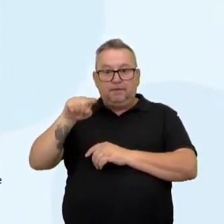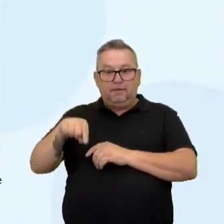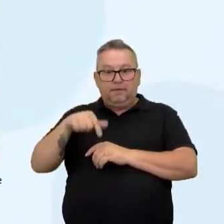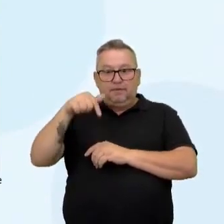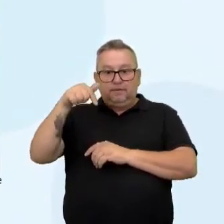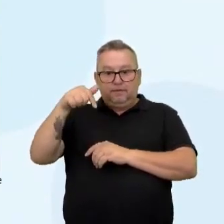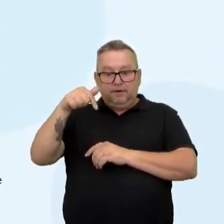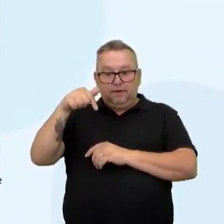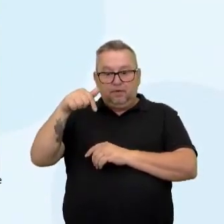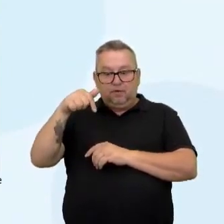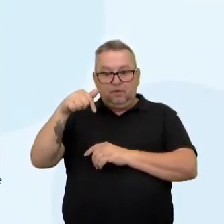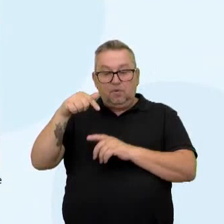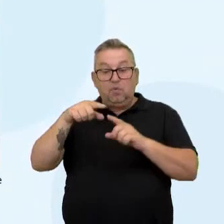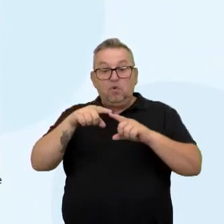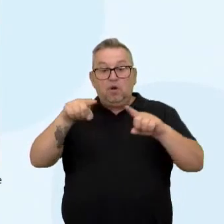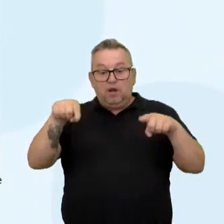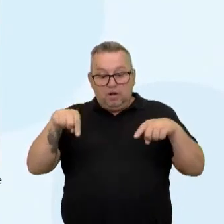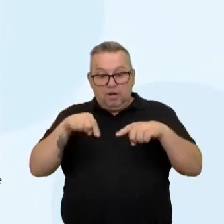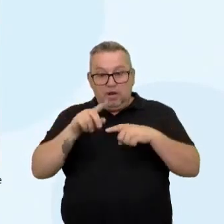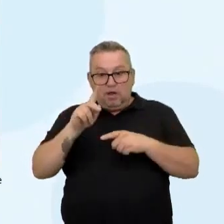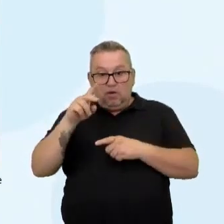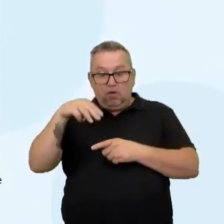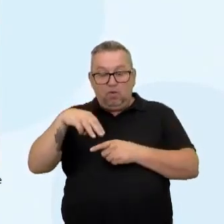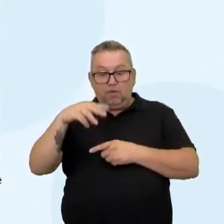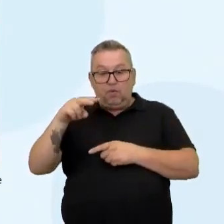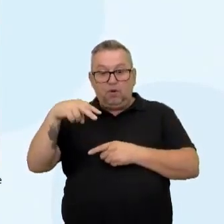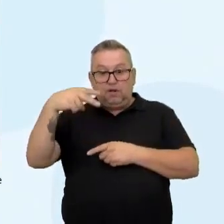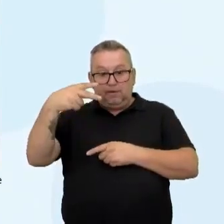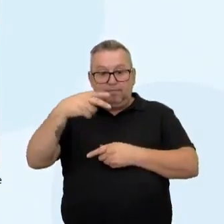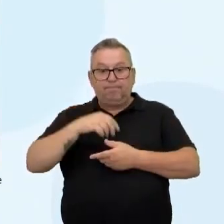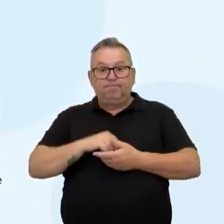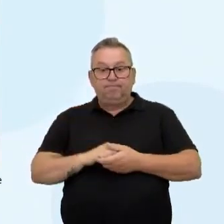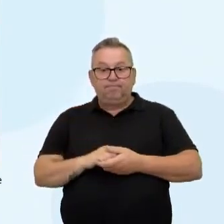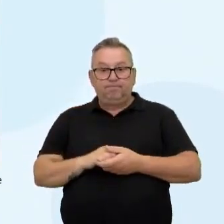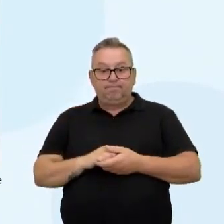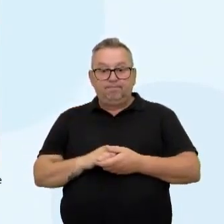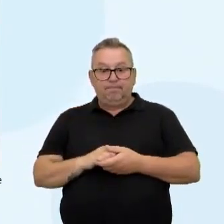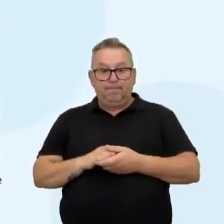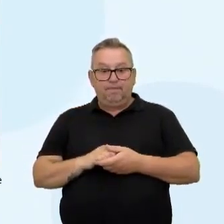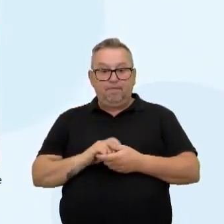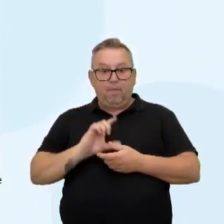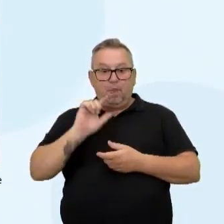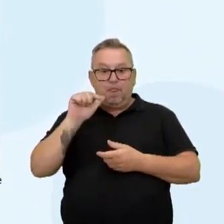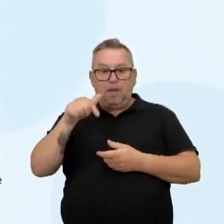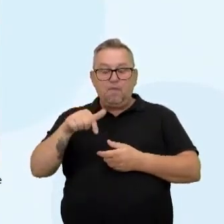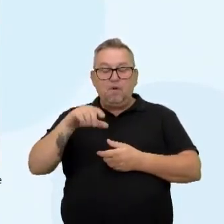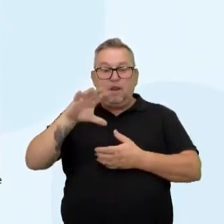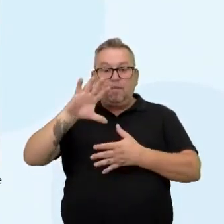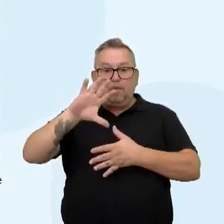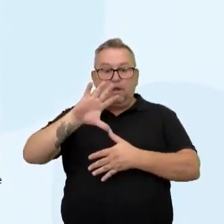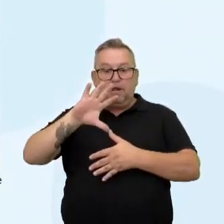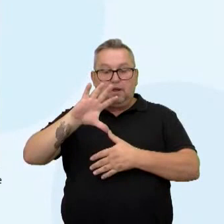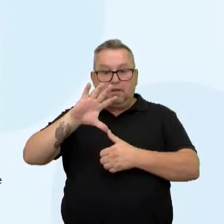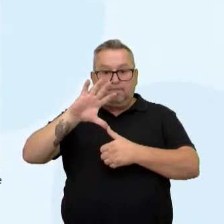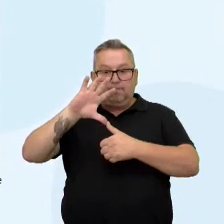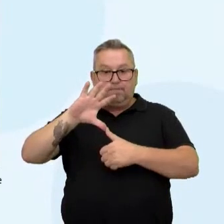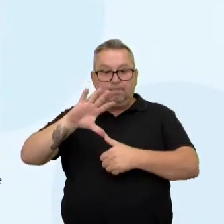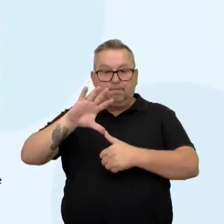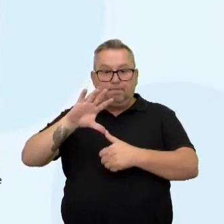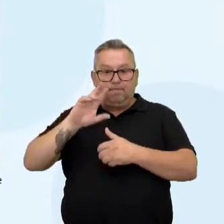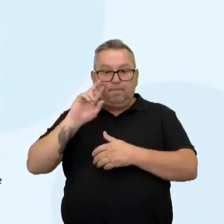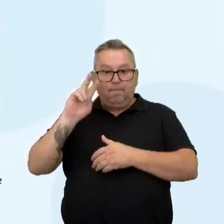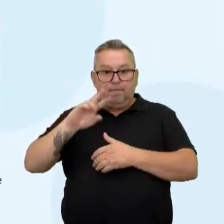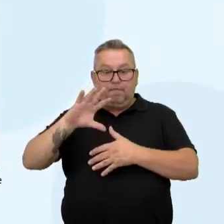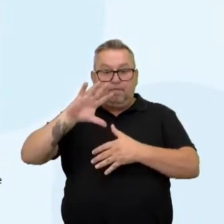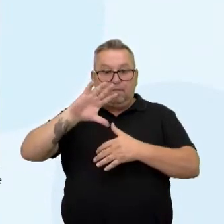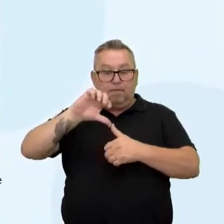7,7 habitantes por quilômetro quadrado no continente africano. Aí na América nós temos três divisões.